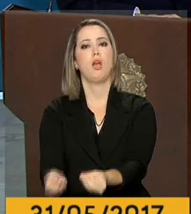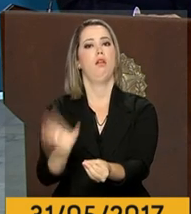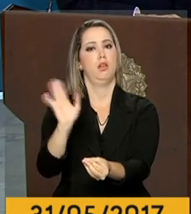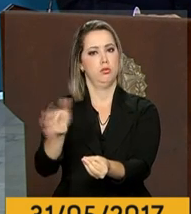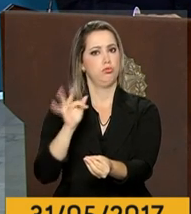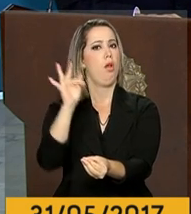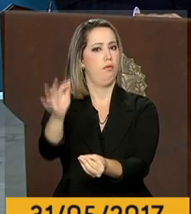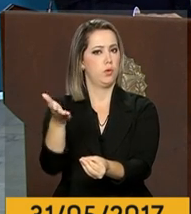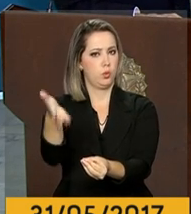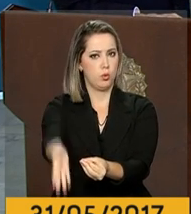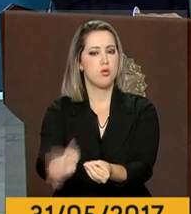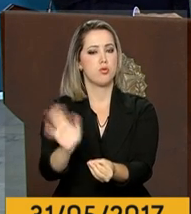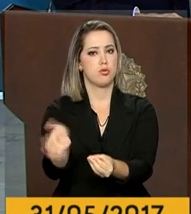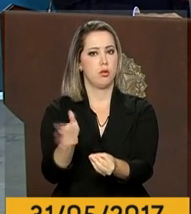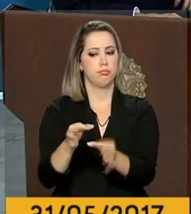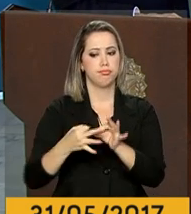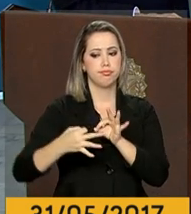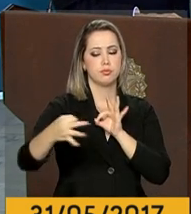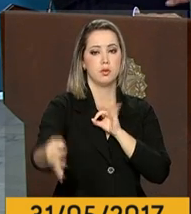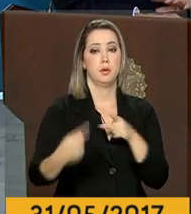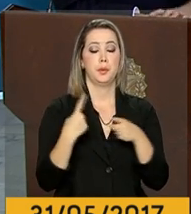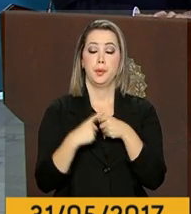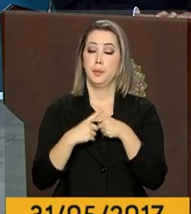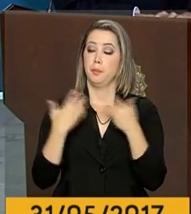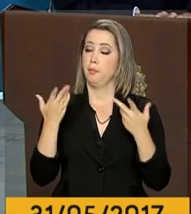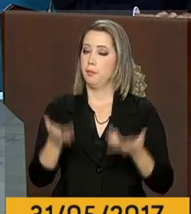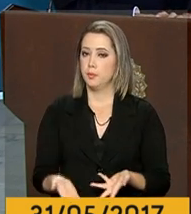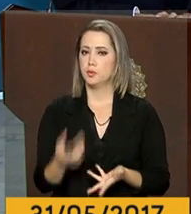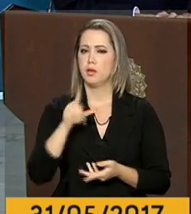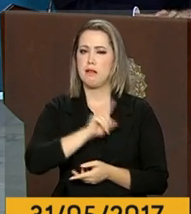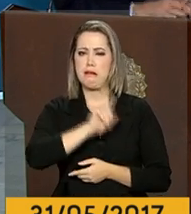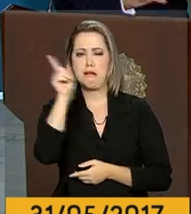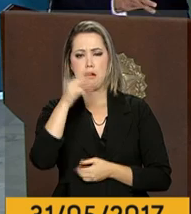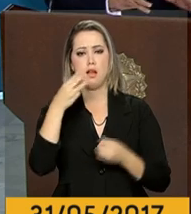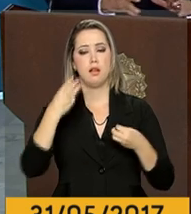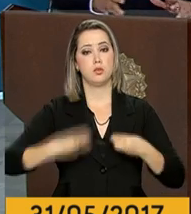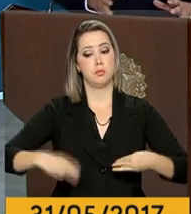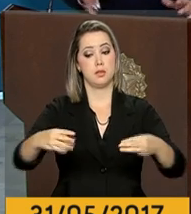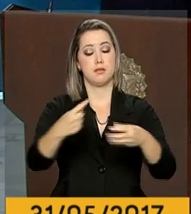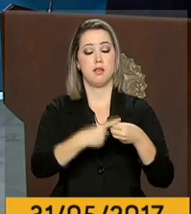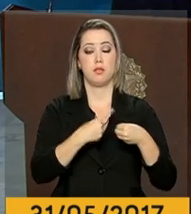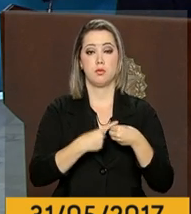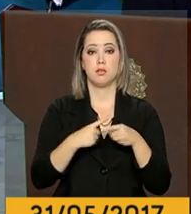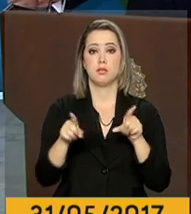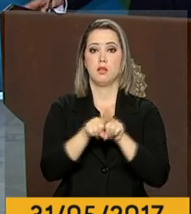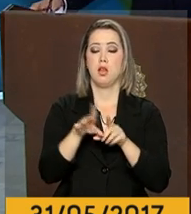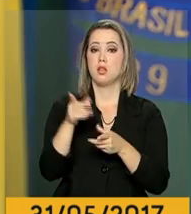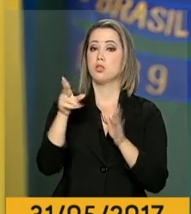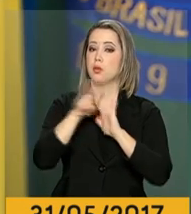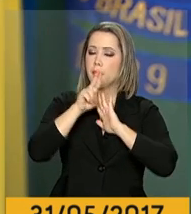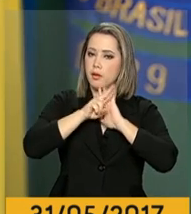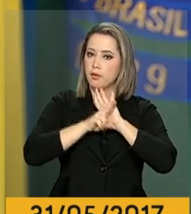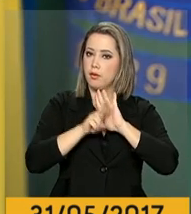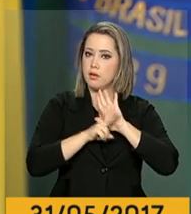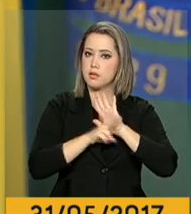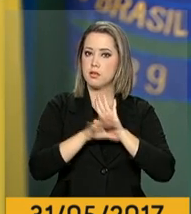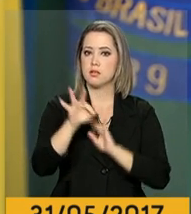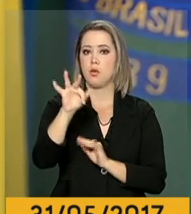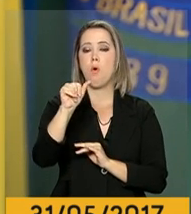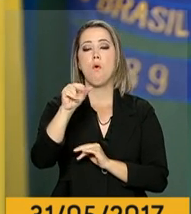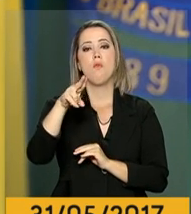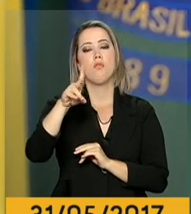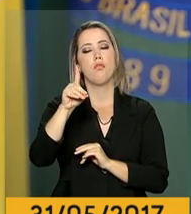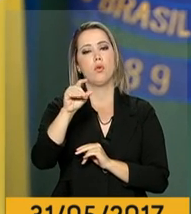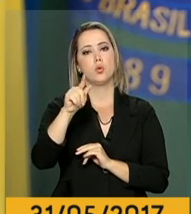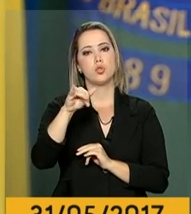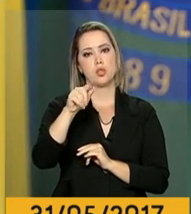irão recebê-los ao longo do tempo, porque também lá no Ministério das Cidades estão cuidando da regularização fundiária, ou seja,